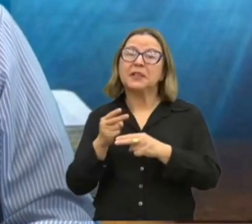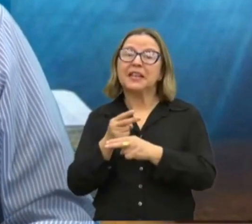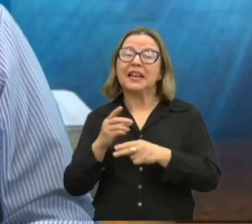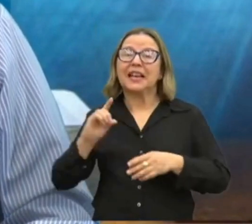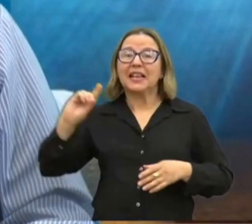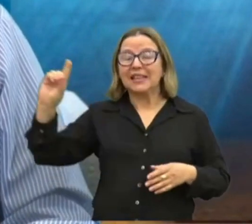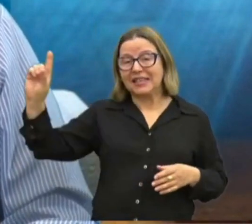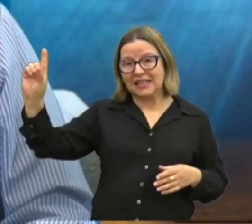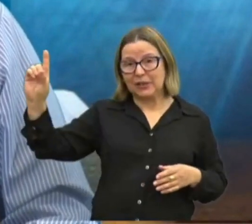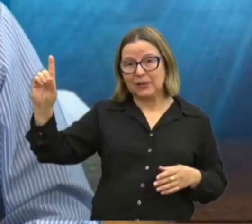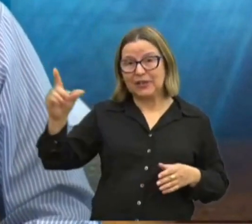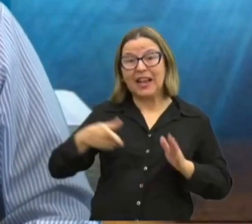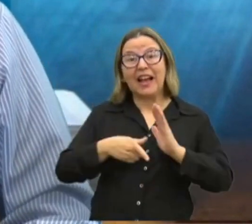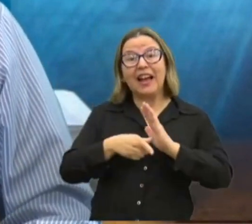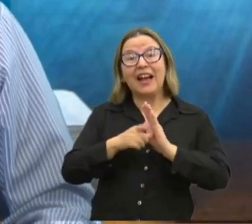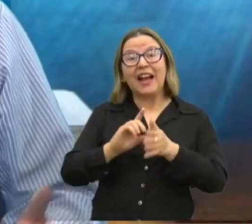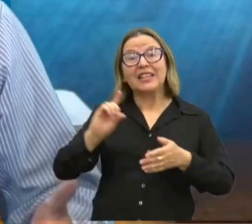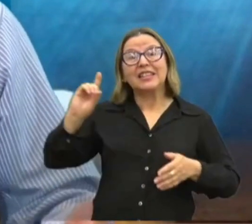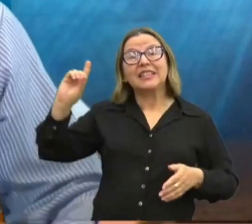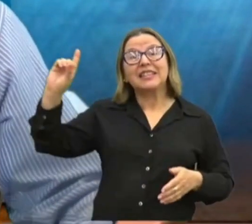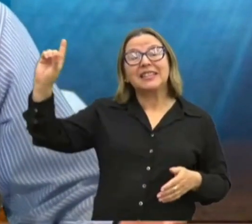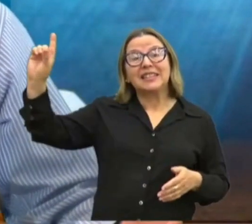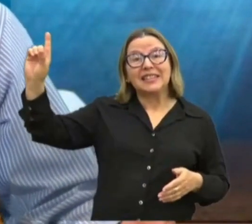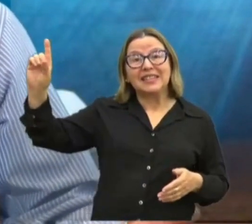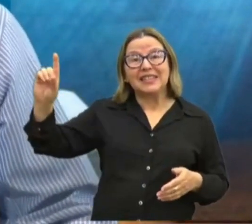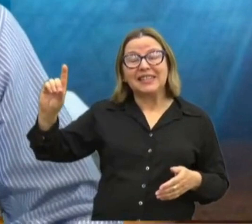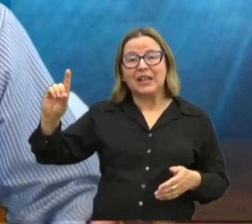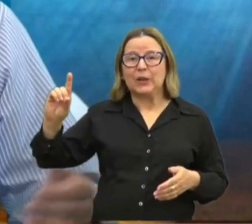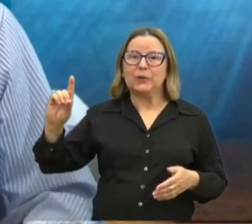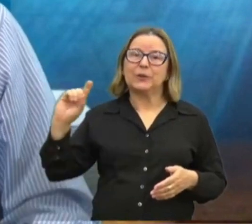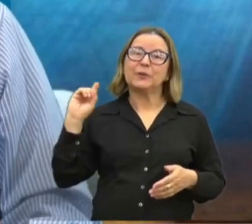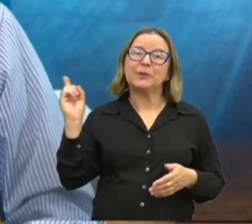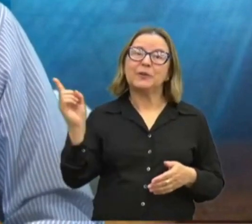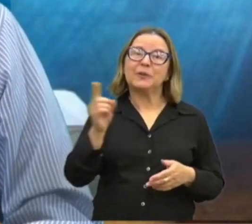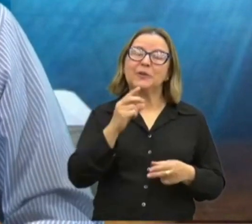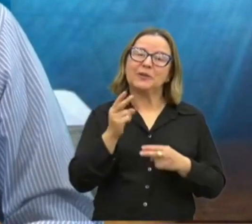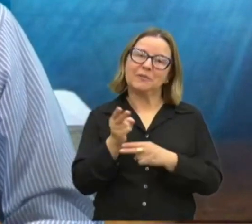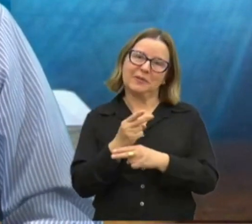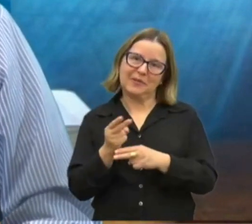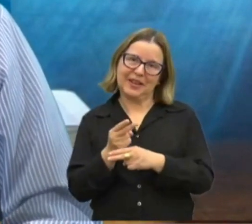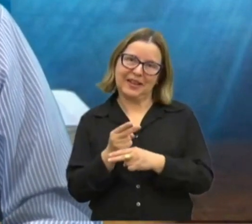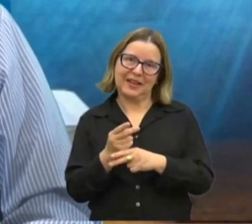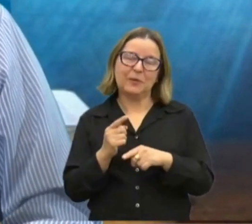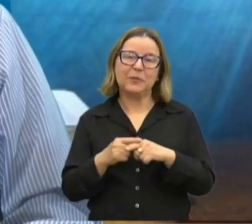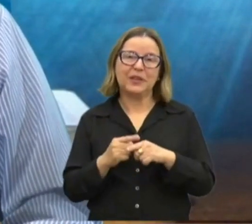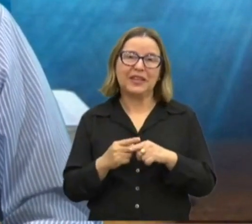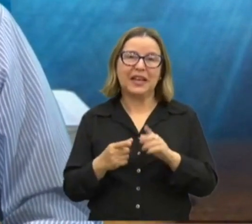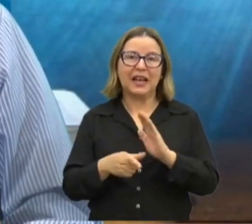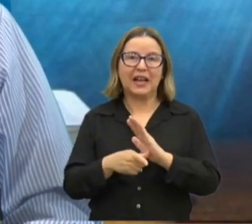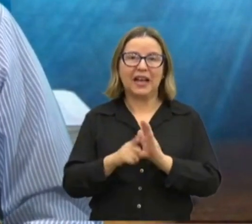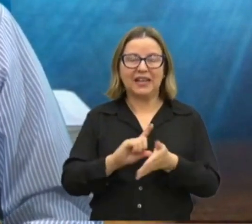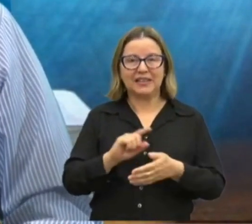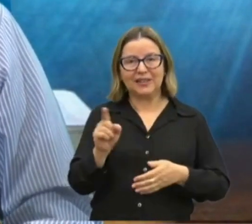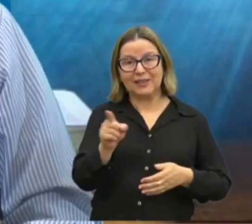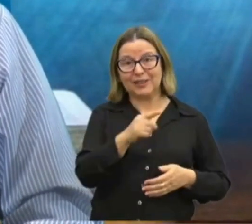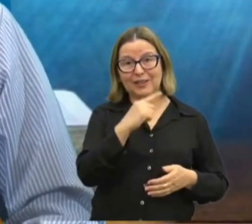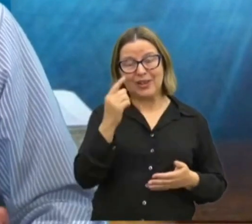direção. Por quê? Porque nós éramos inimigos do Senhor.